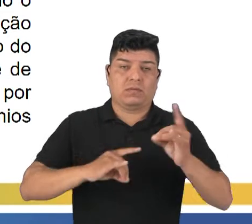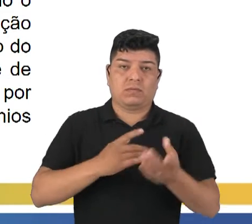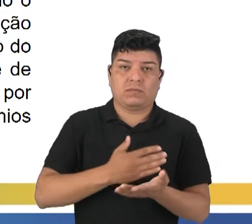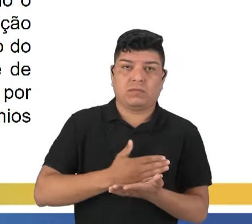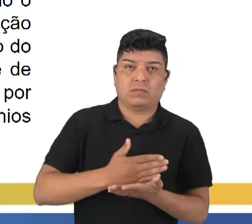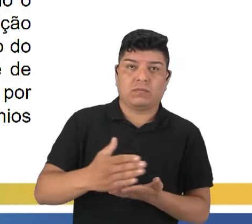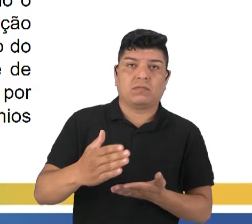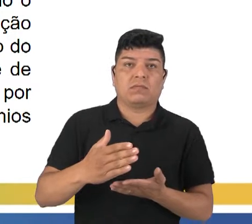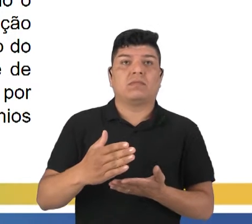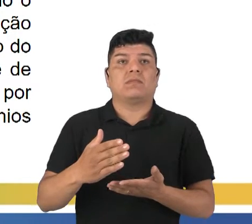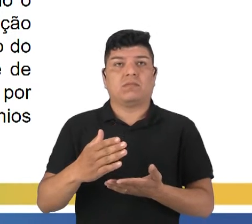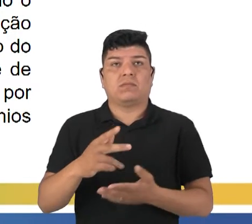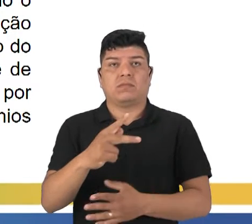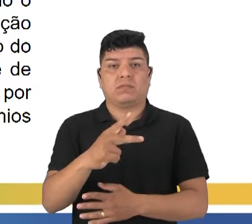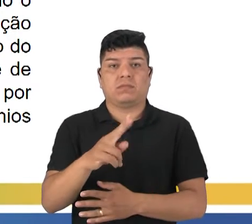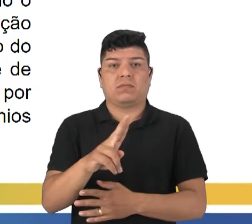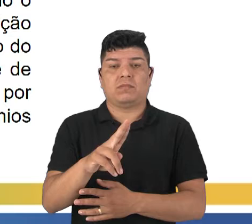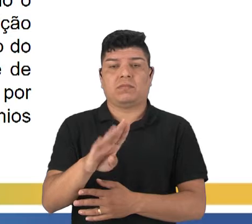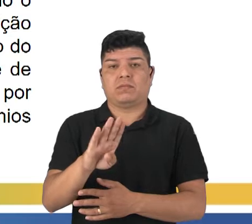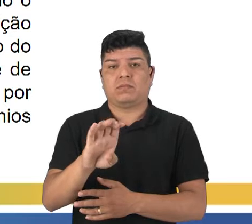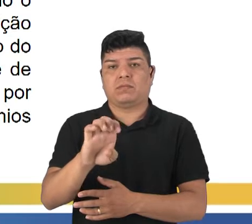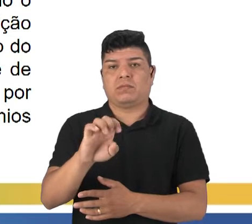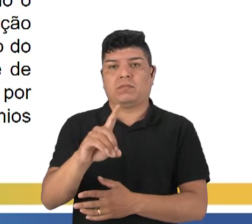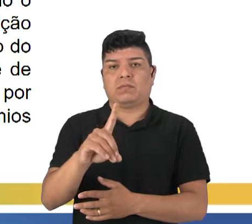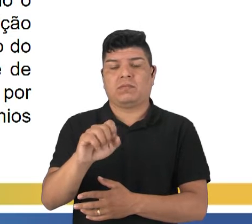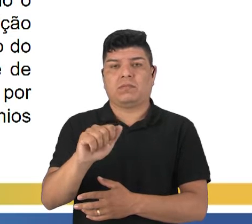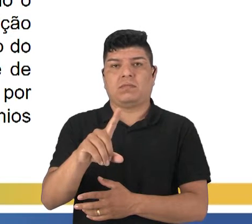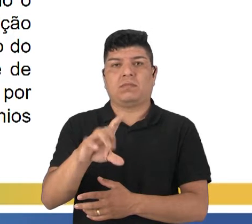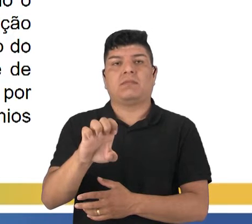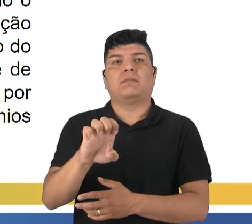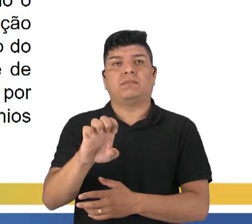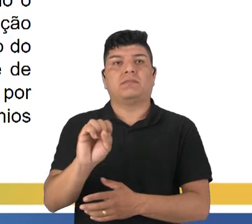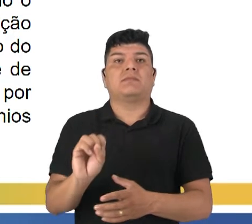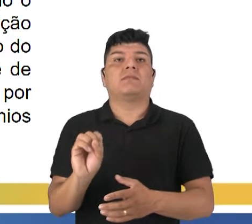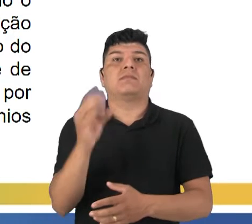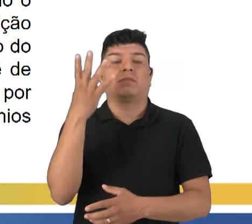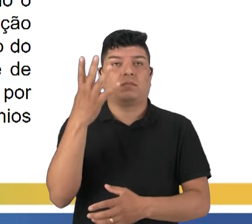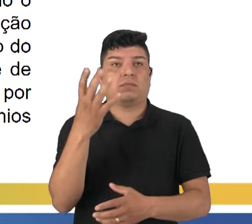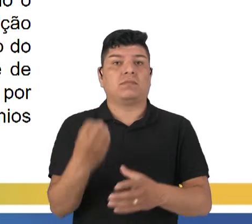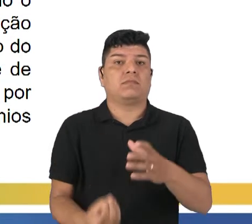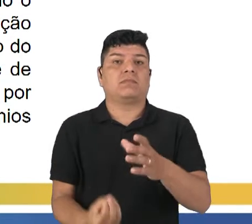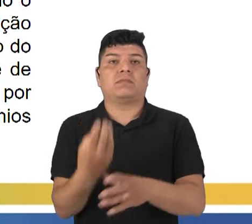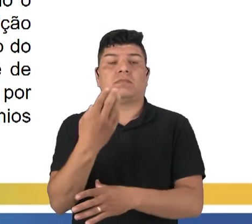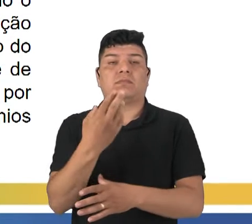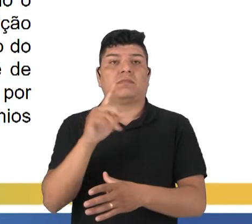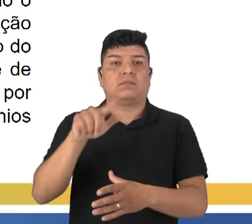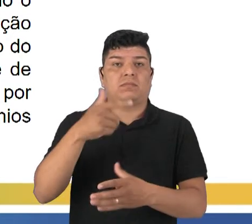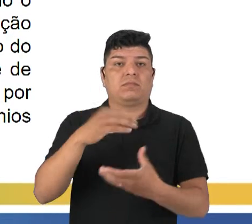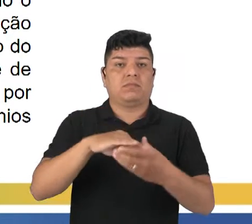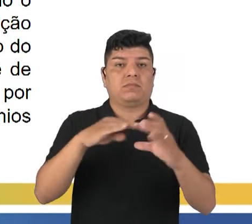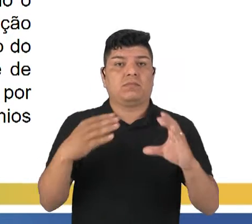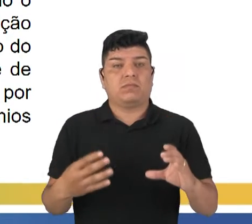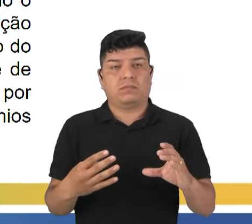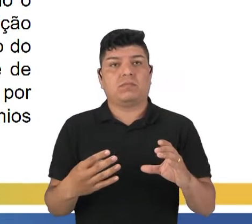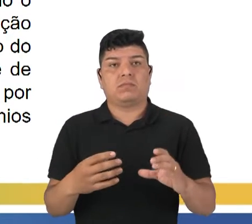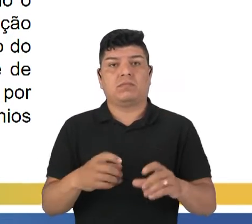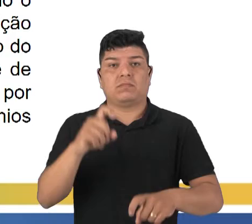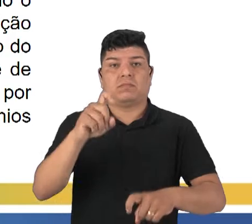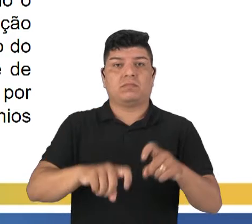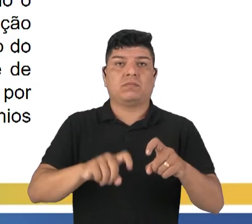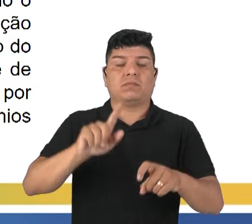da puberdade, né, fazendo com que também aconteça o surgimento de alguns caracteres